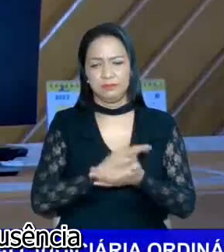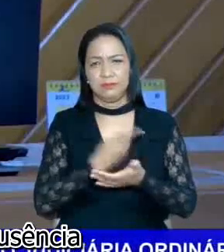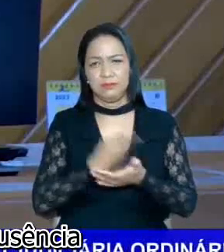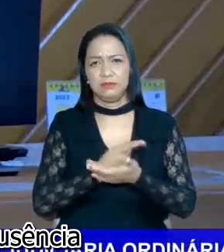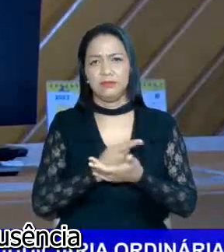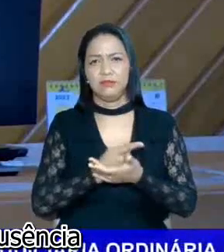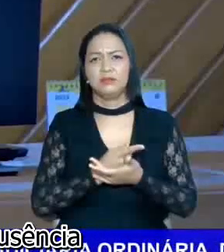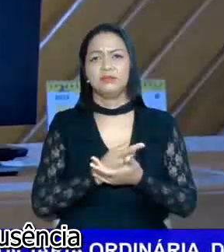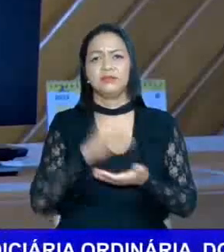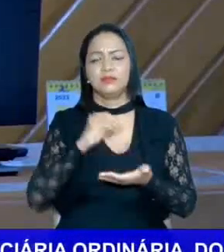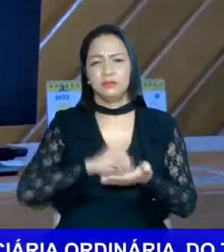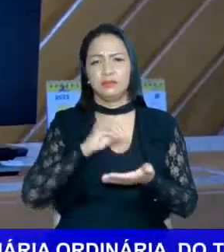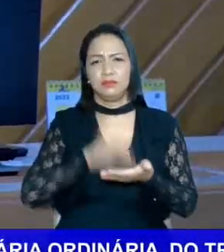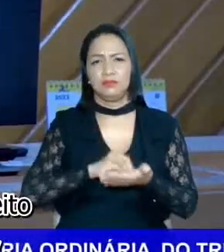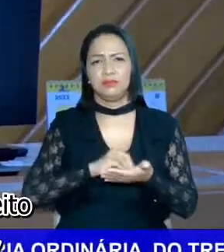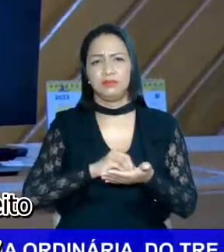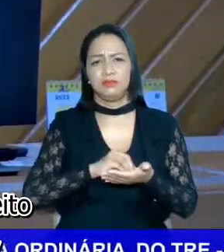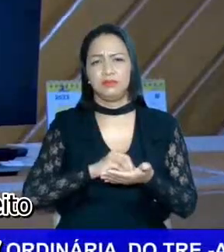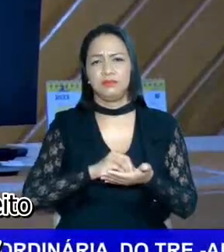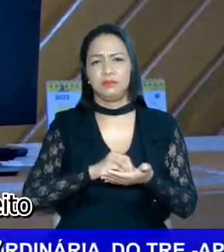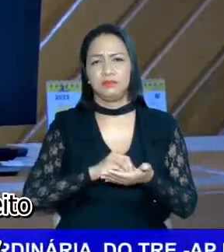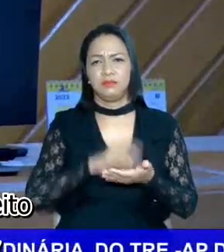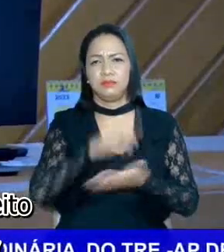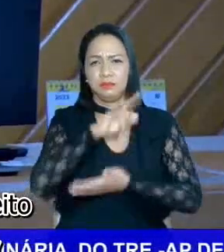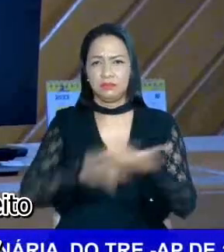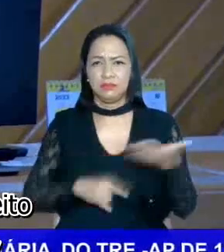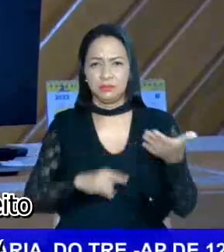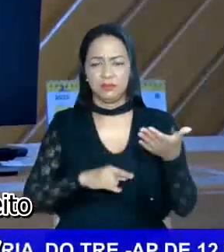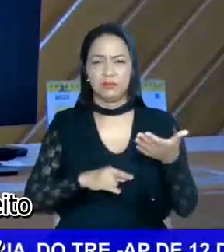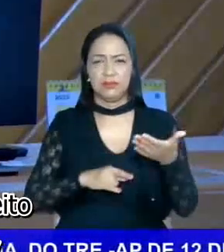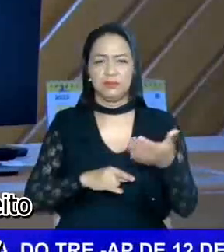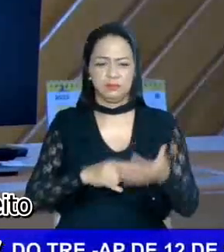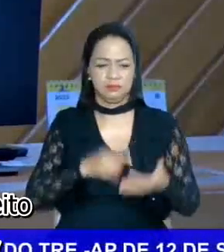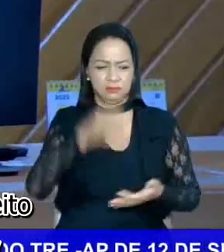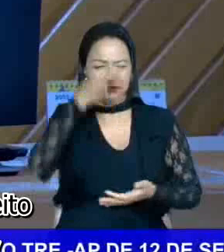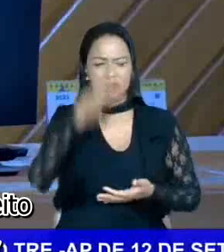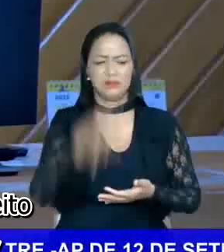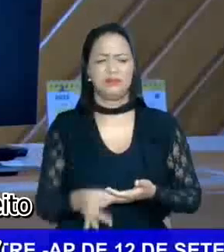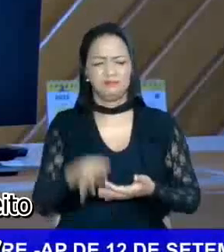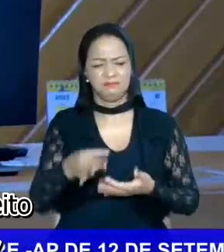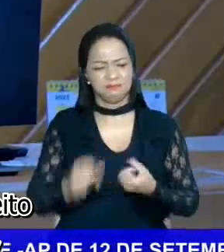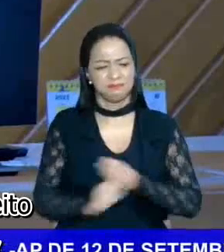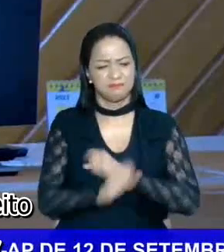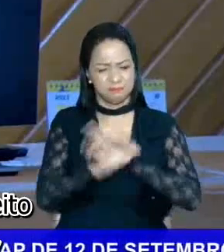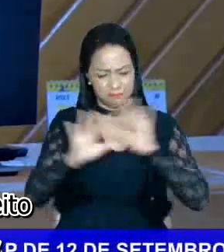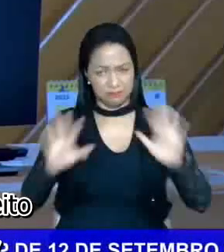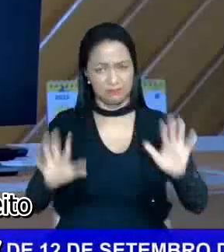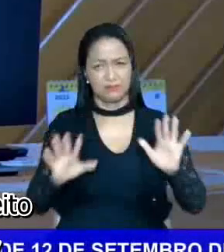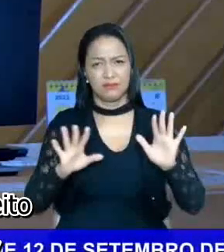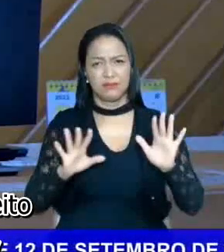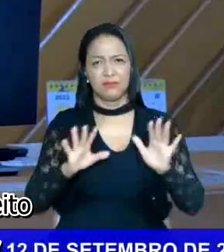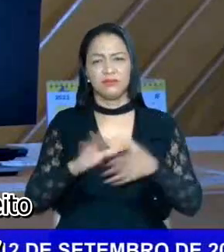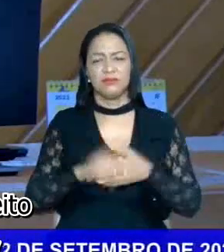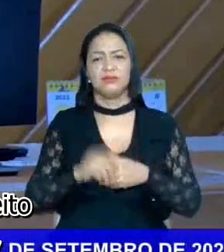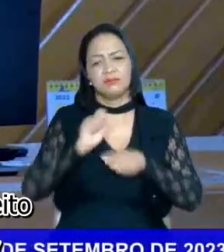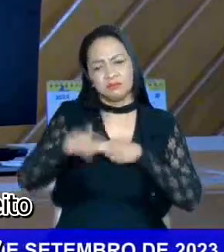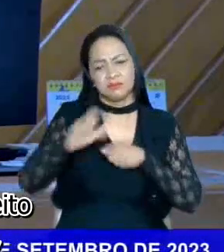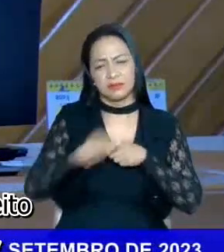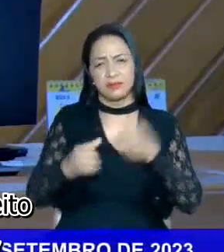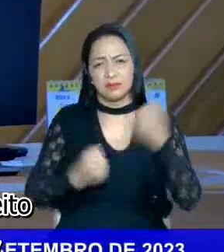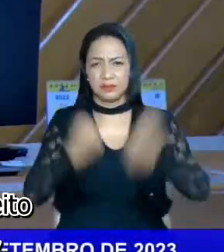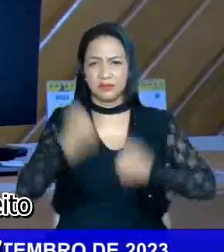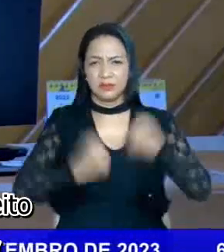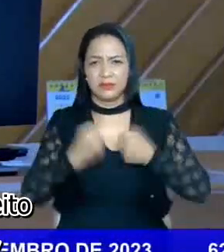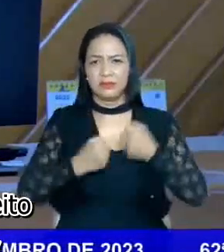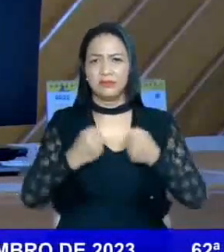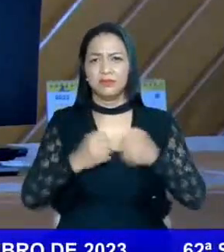irregularidade a ausência de documento fiscal idôneo no que diz respeito a alocação de veículos